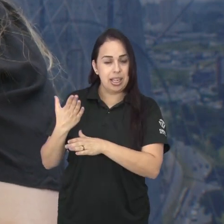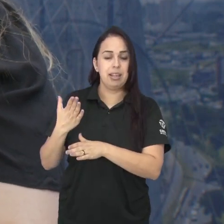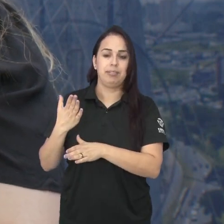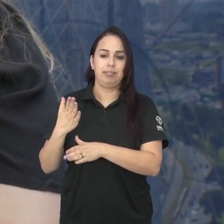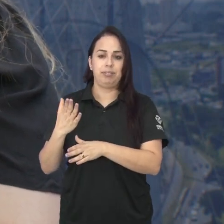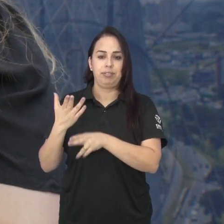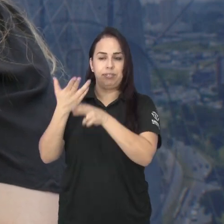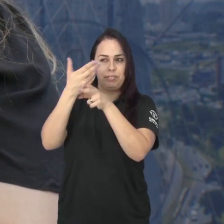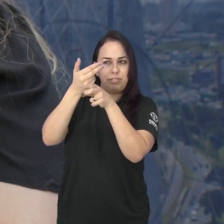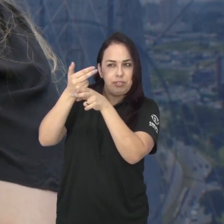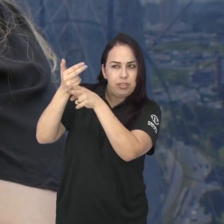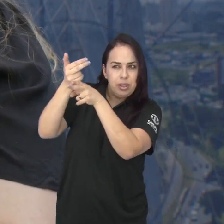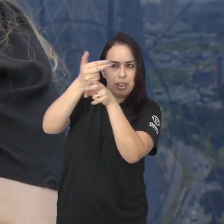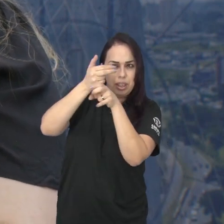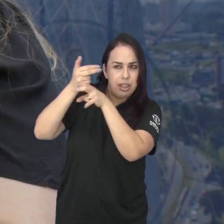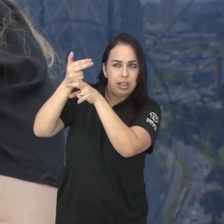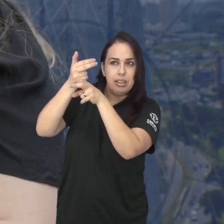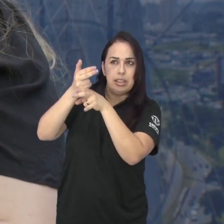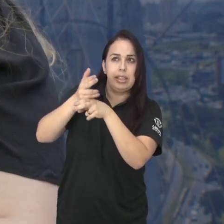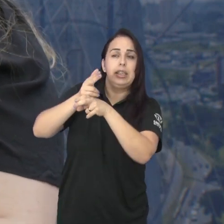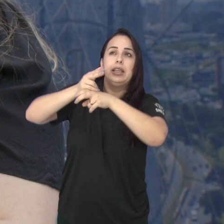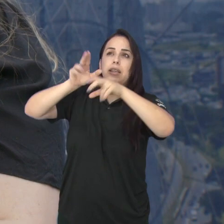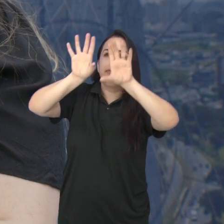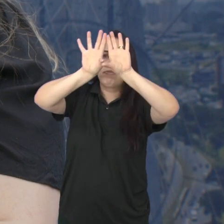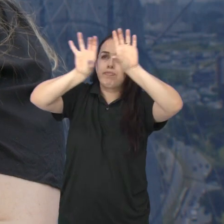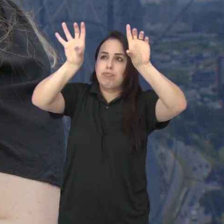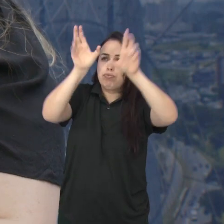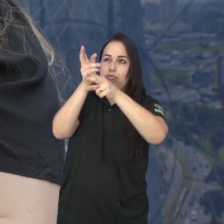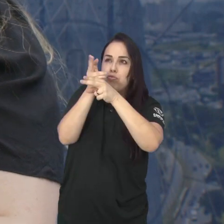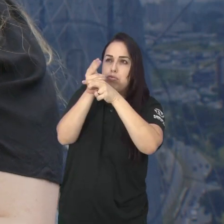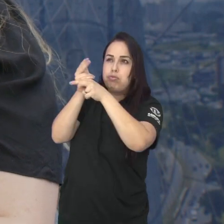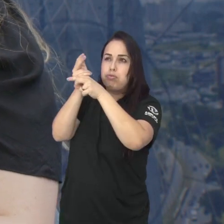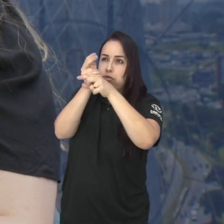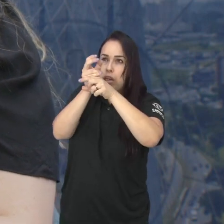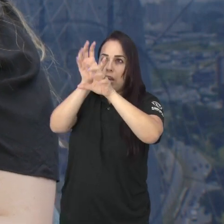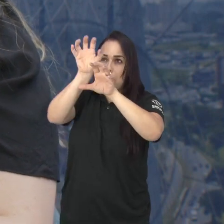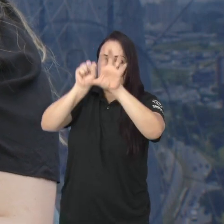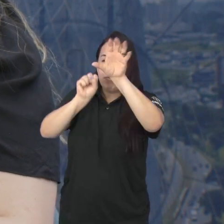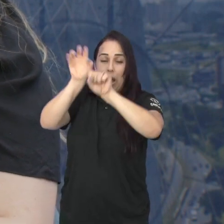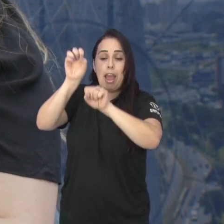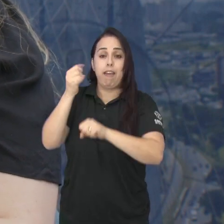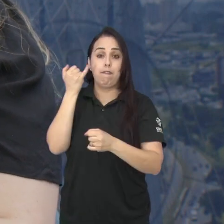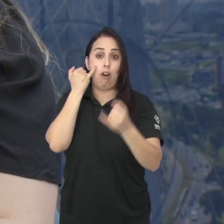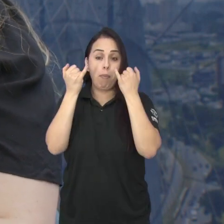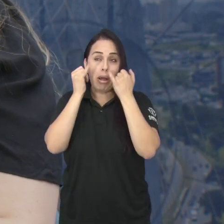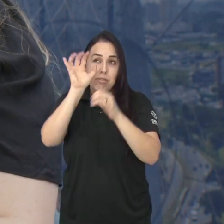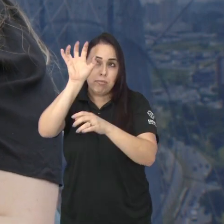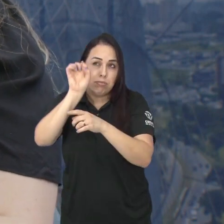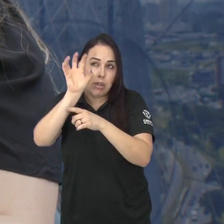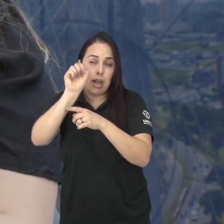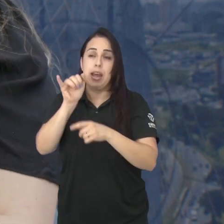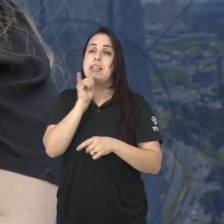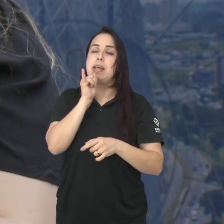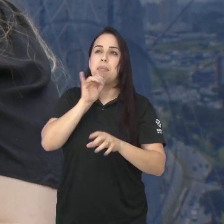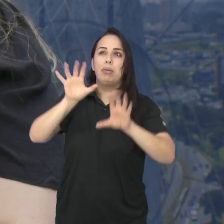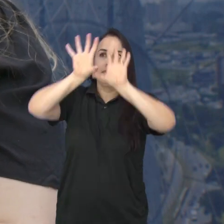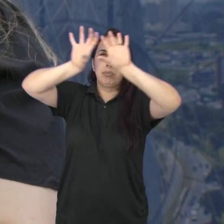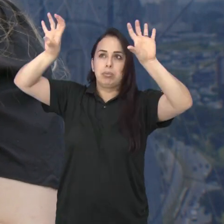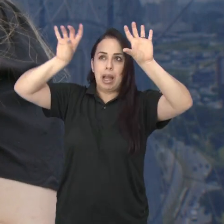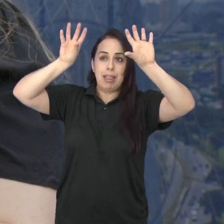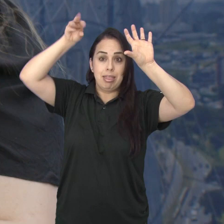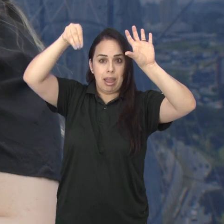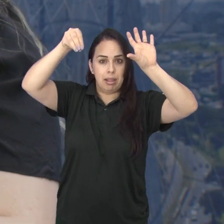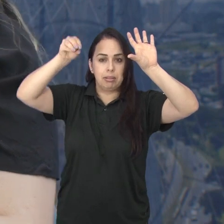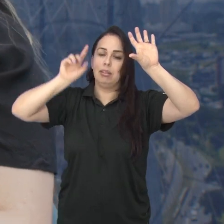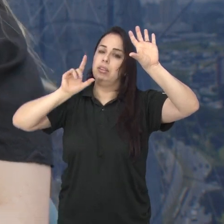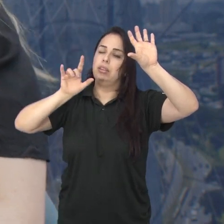um perfilador da nuvem do que está acontecendo. Então, esse radar, ele consegue ver se dentro da minha nuvem vai